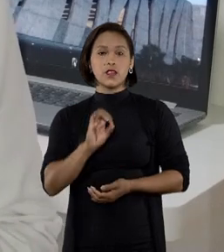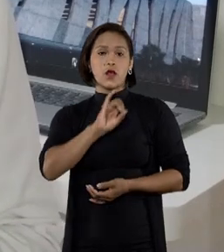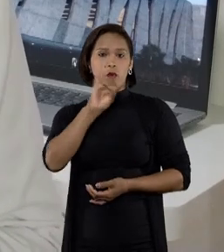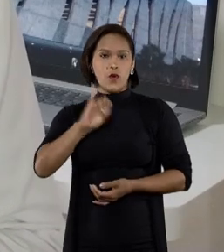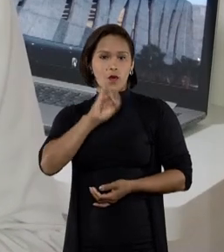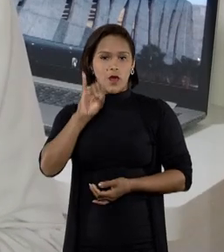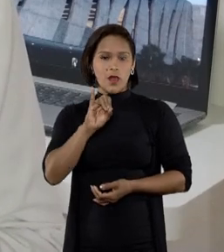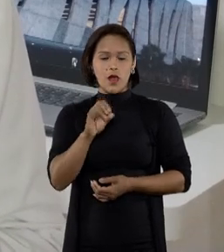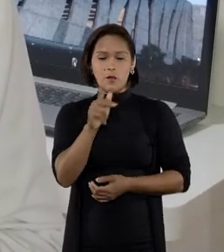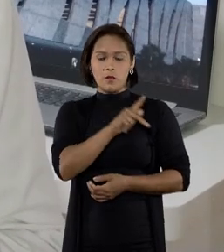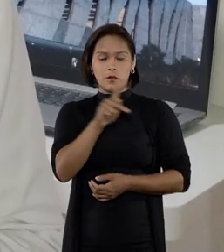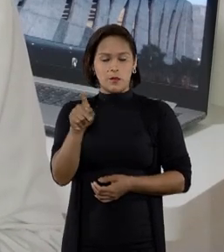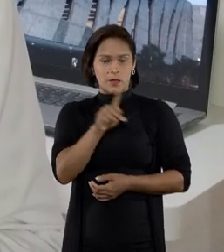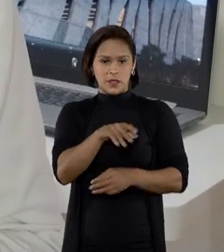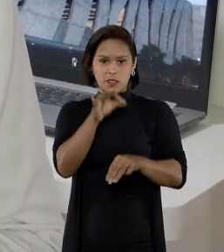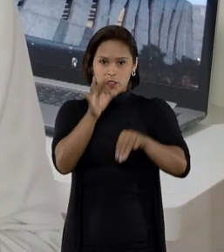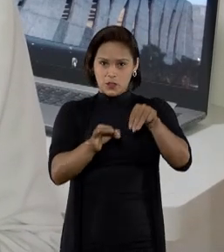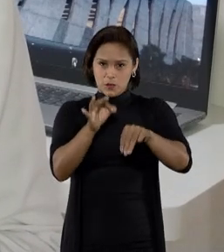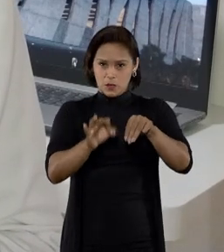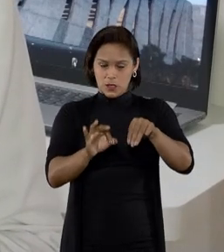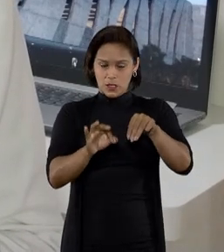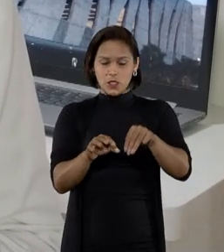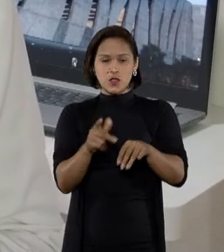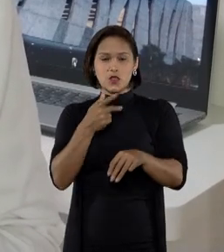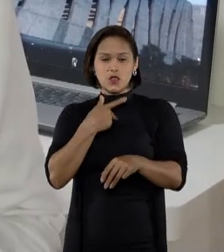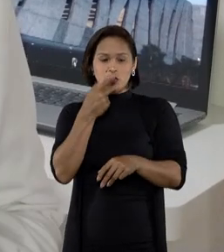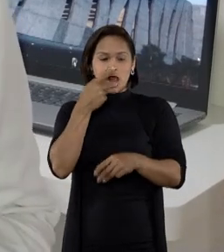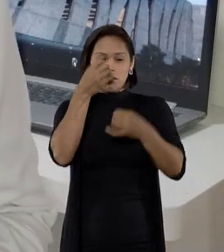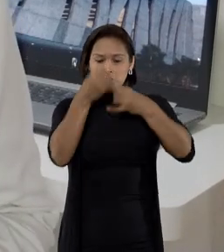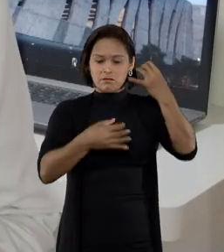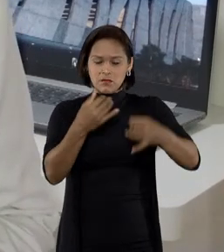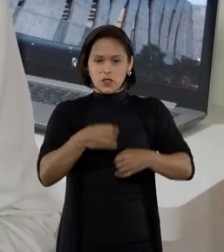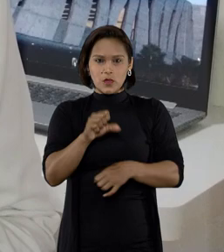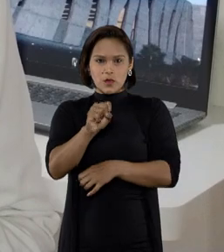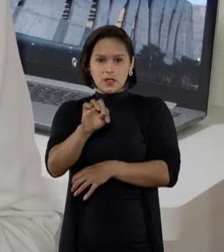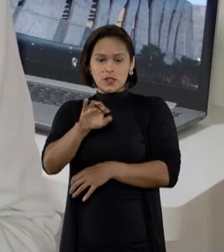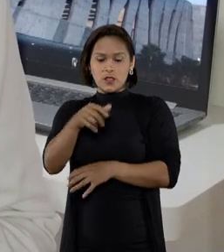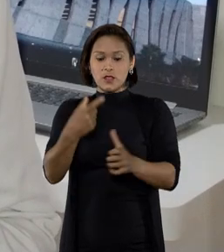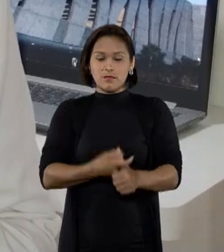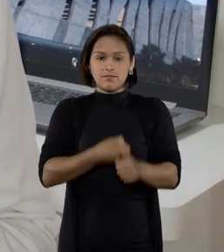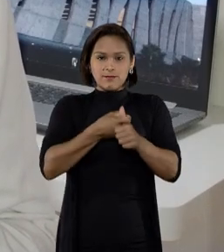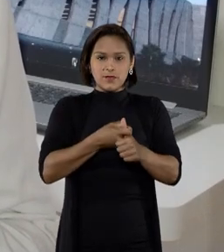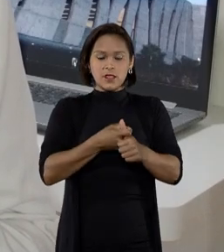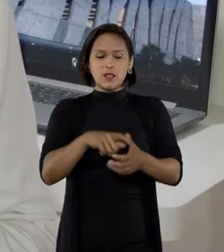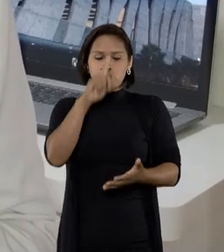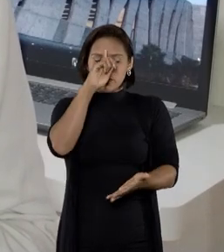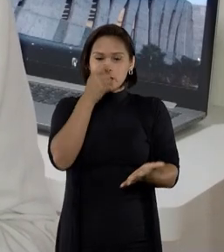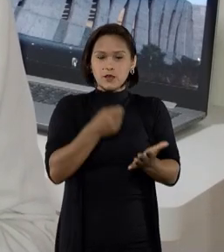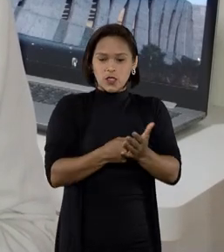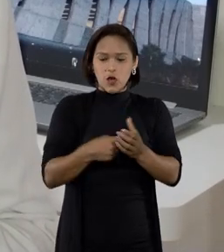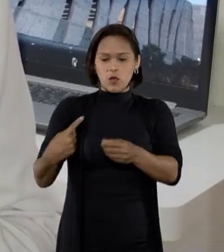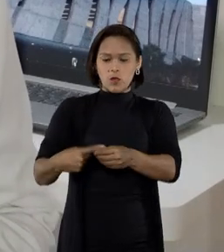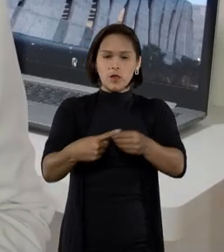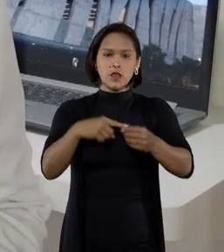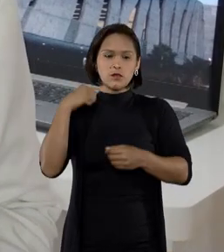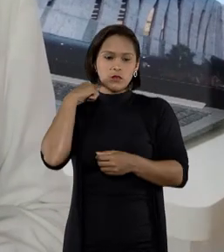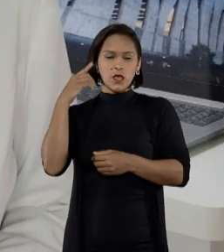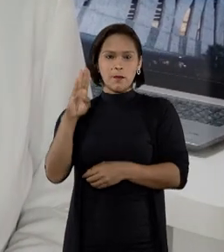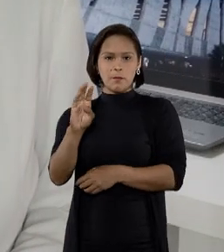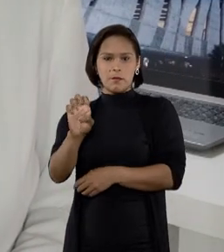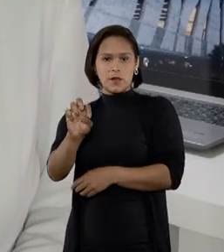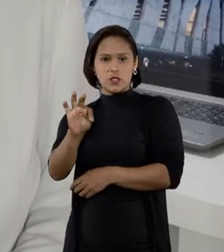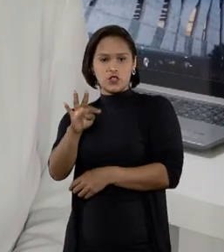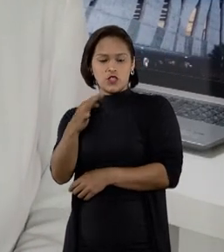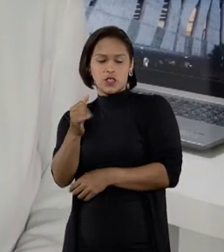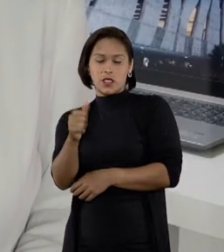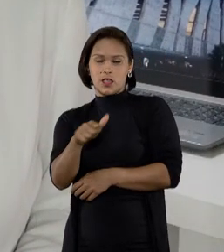Olá! O presidente do Superior Tribunal de Justiça, ministro Humberto Martins, suspendeu uma decisão que determinava ao município mineiro de Betim o